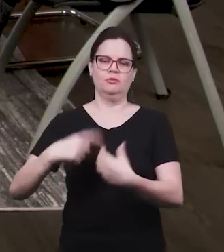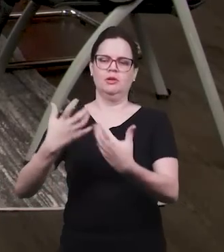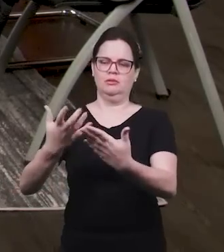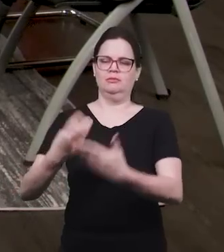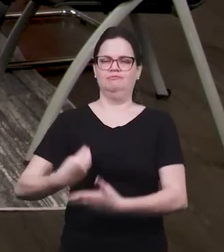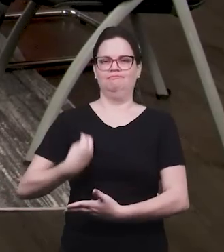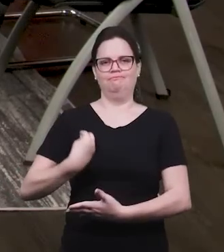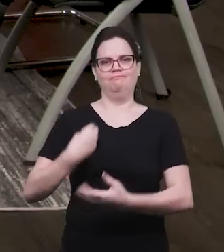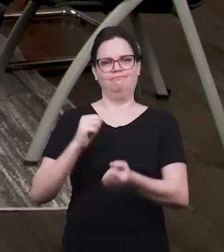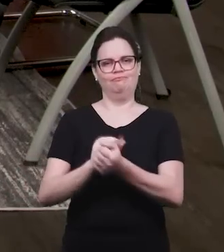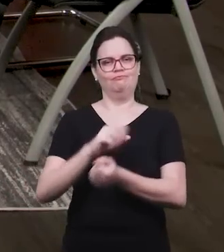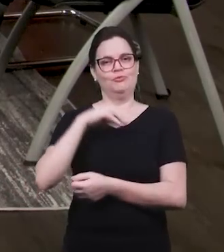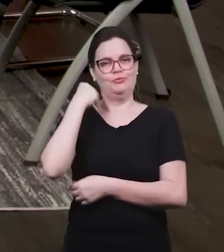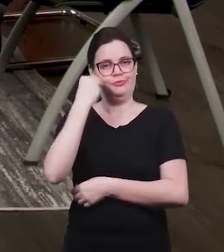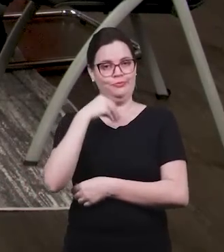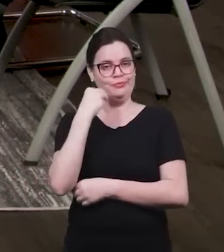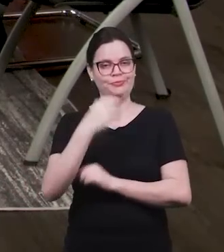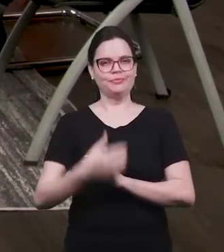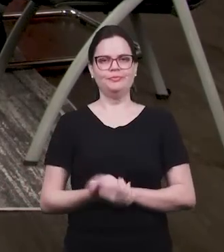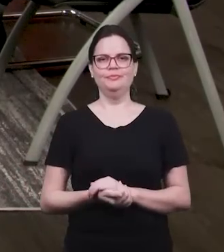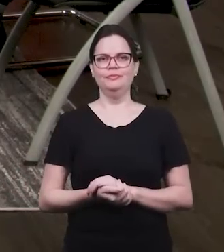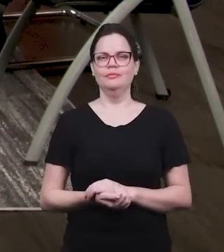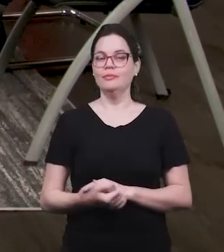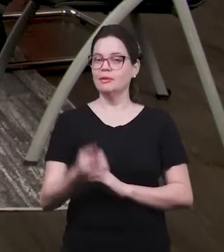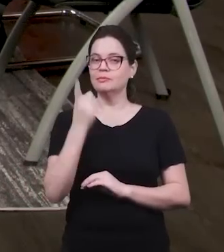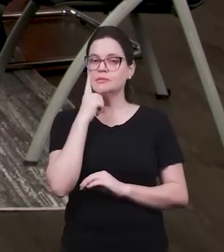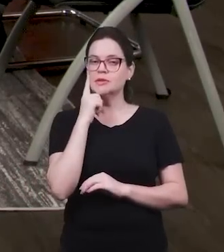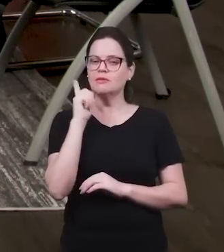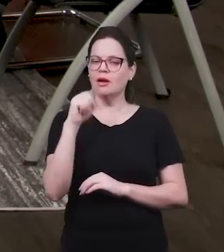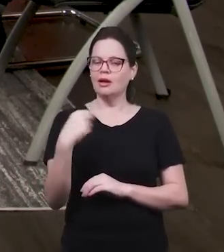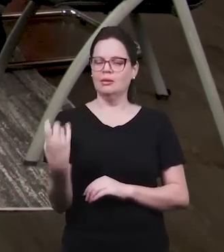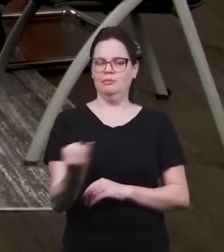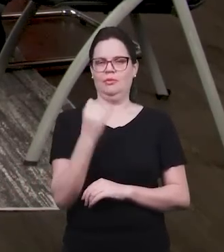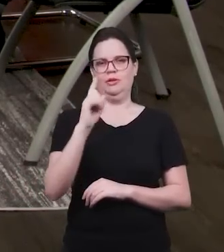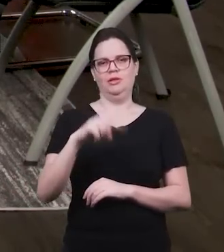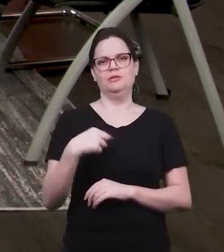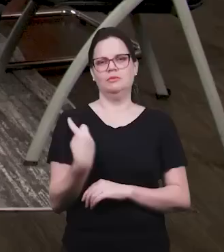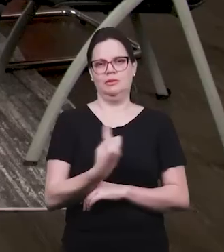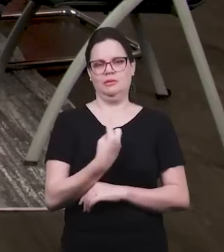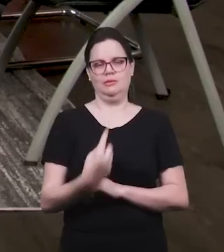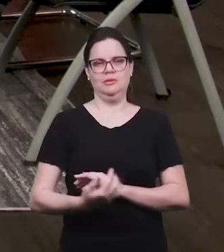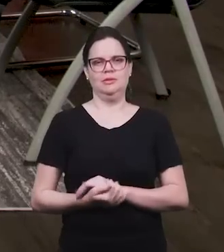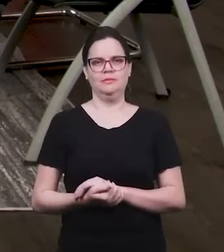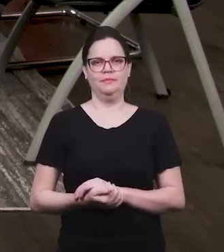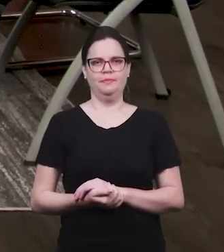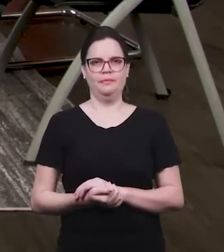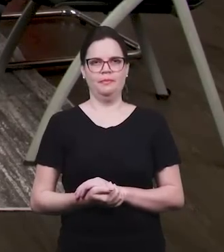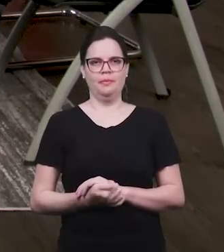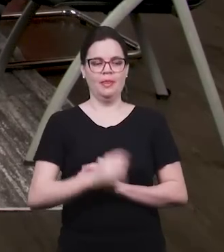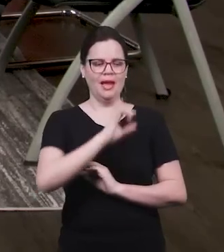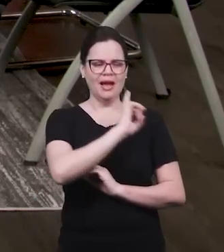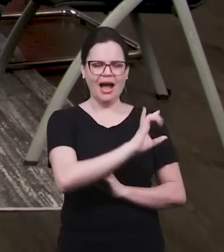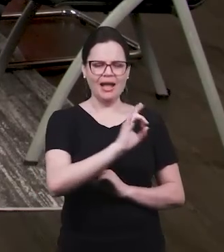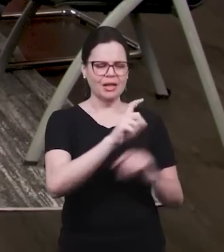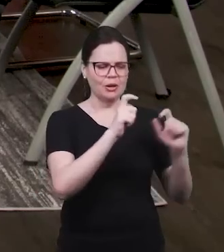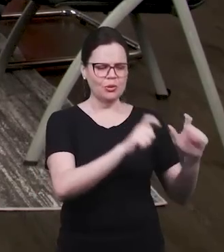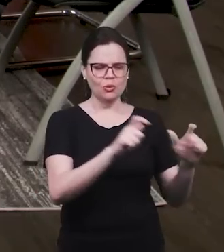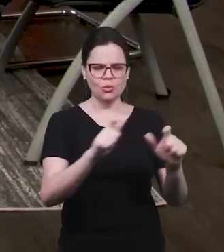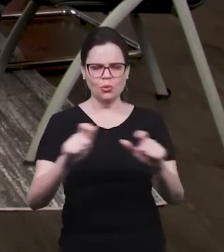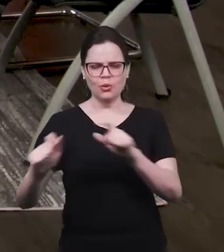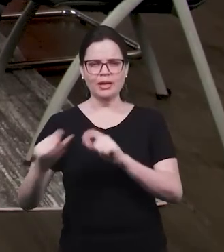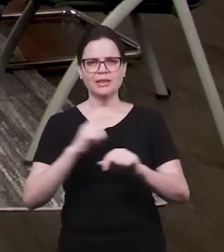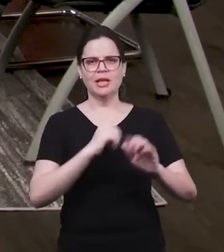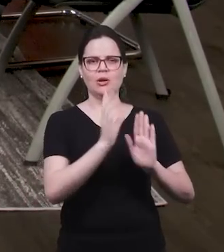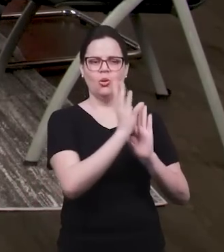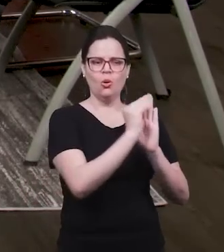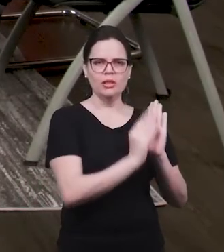irmãos, isso é uma questão, não é, importante para nós. O conteúdo de cada carta, pelo fato de